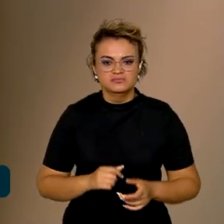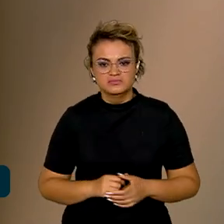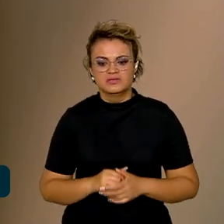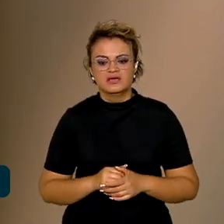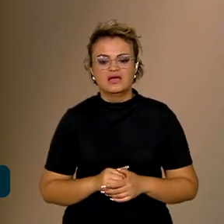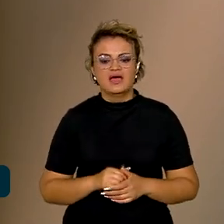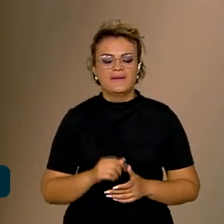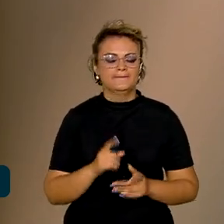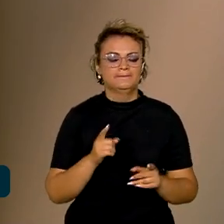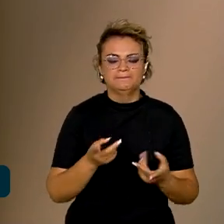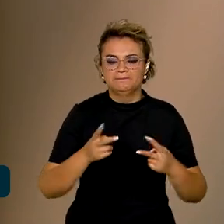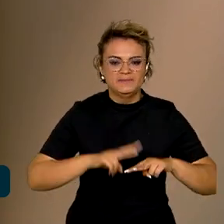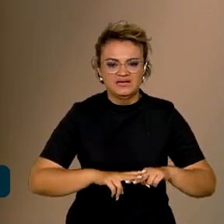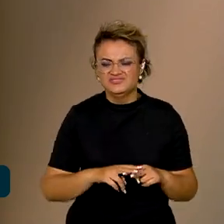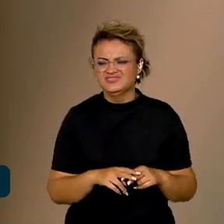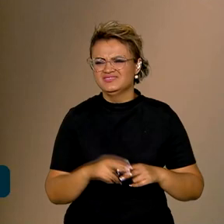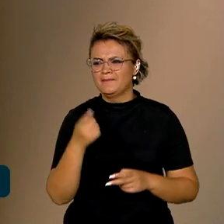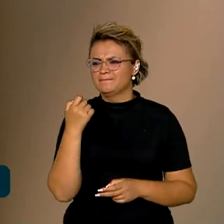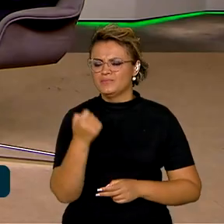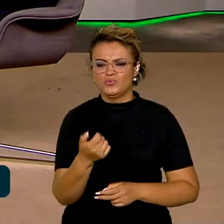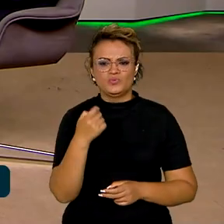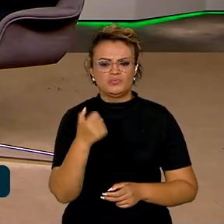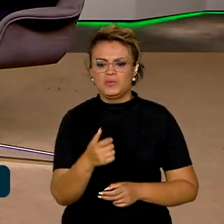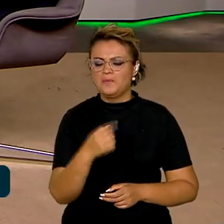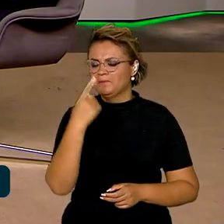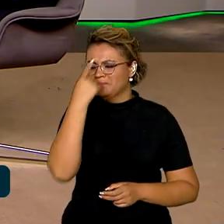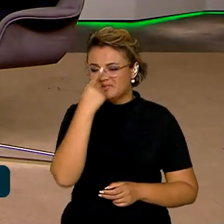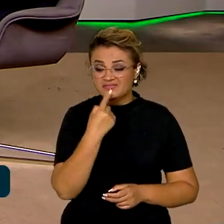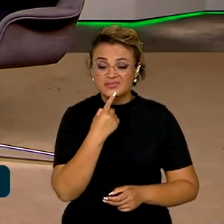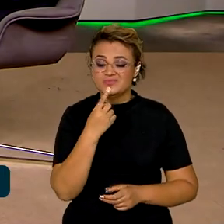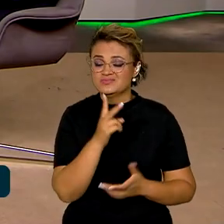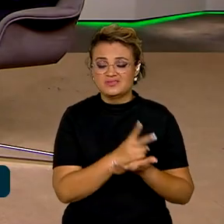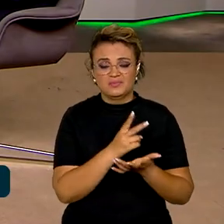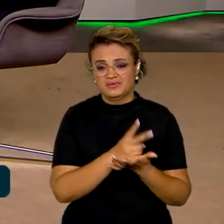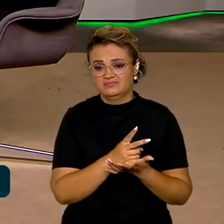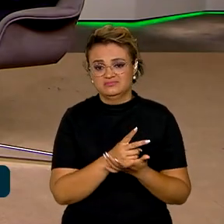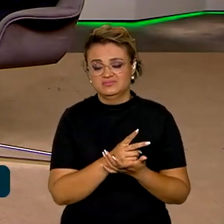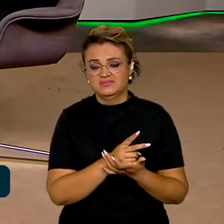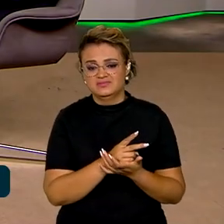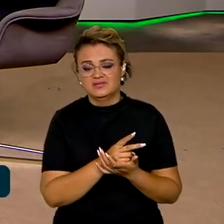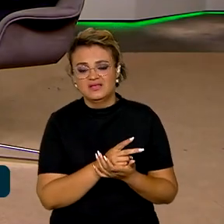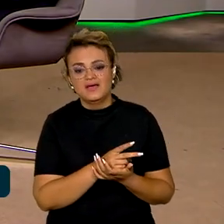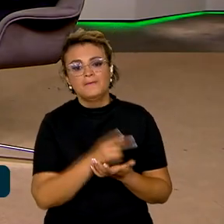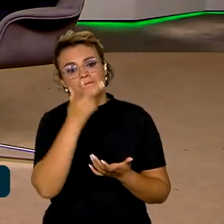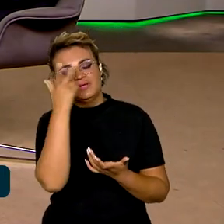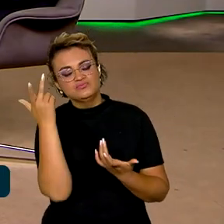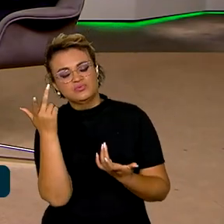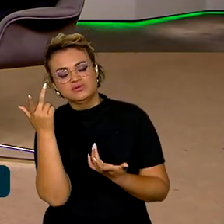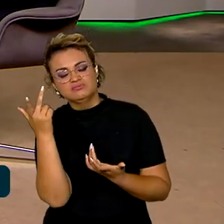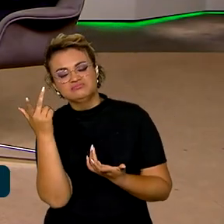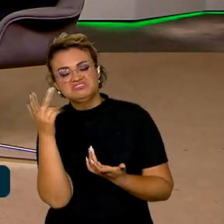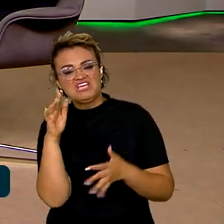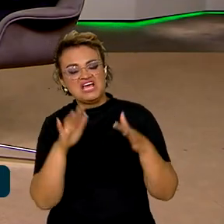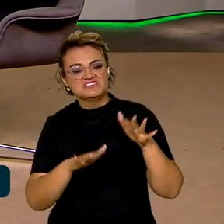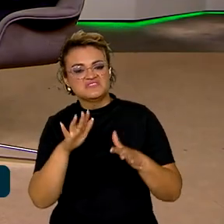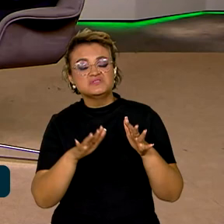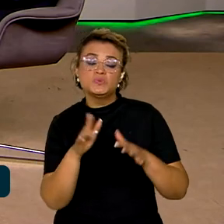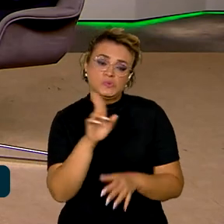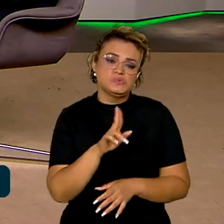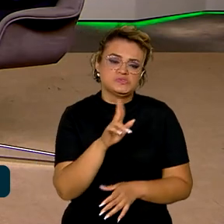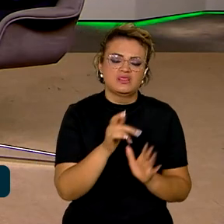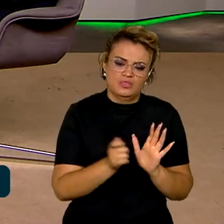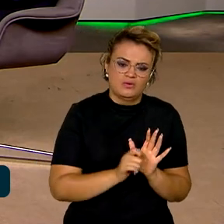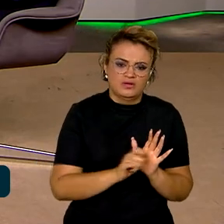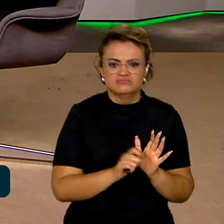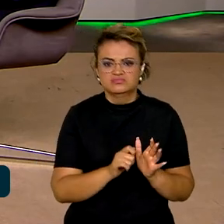resultam apreensões muito pequenas, um perfil de pessoas que ou podem até mesmo ser usuários, né? A